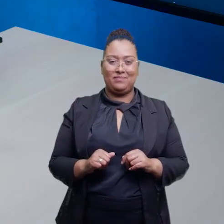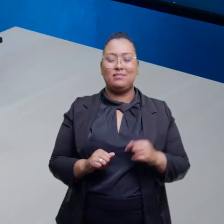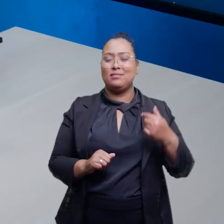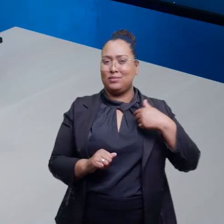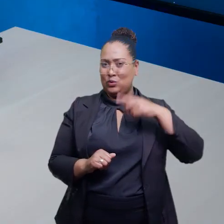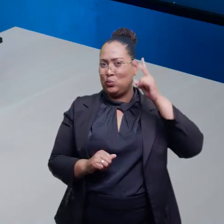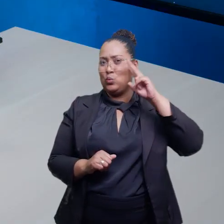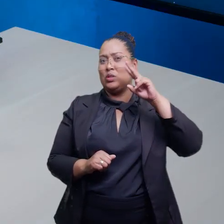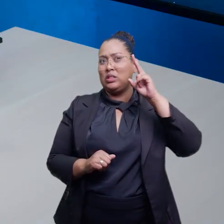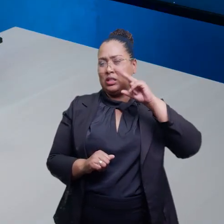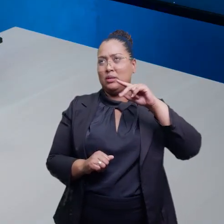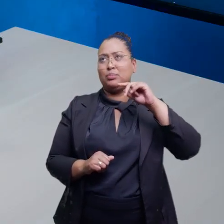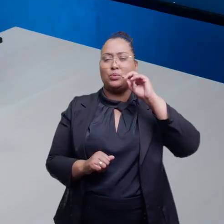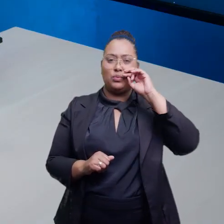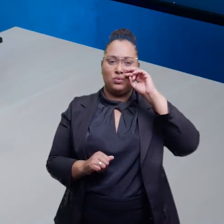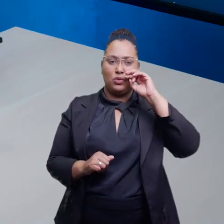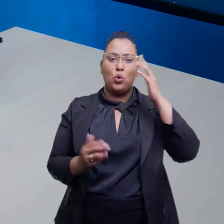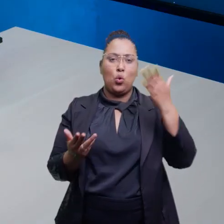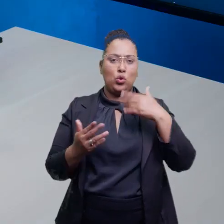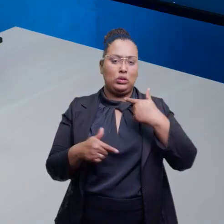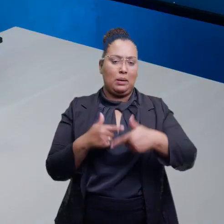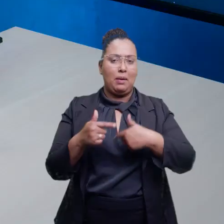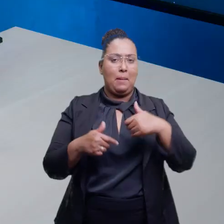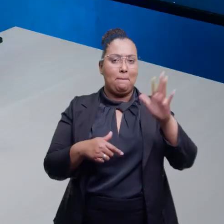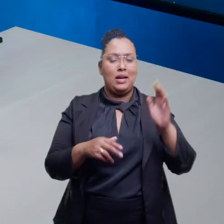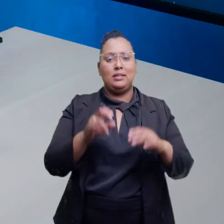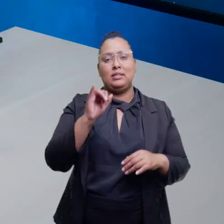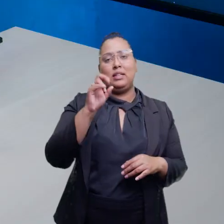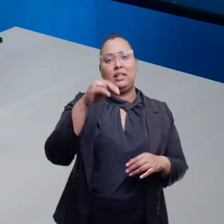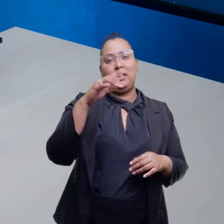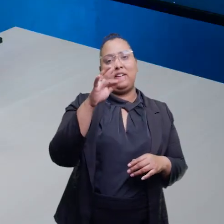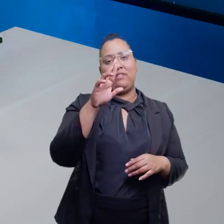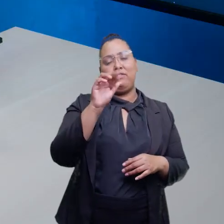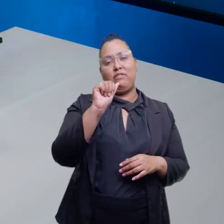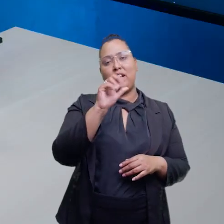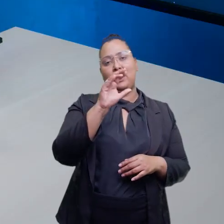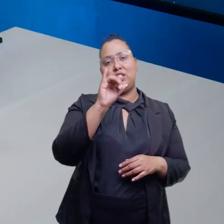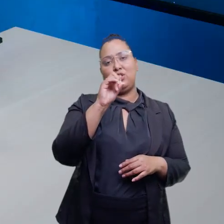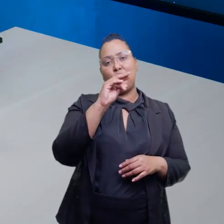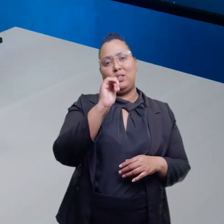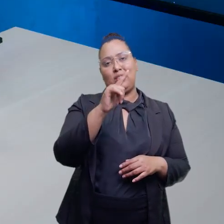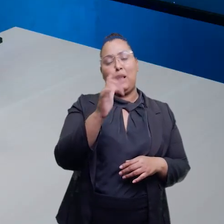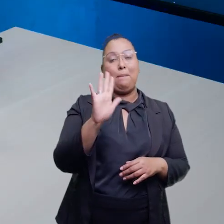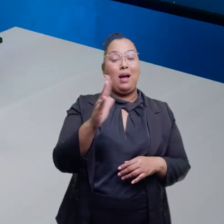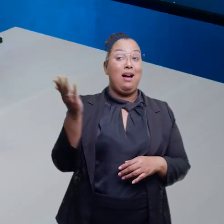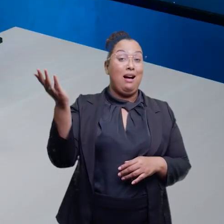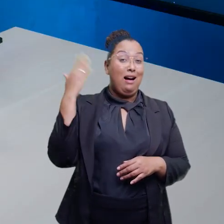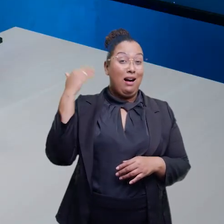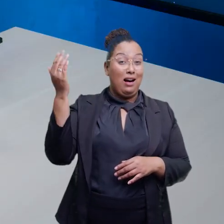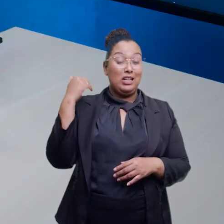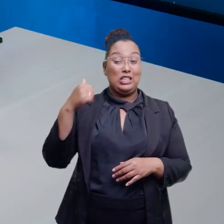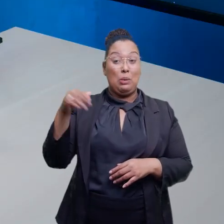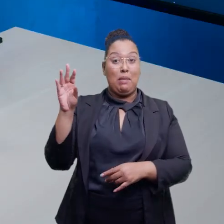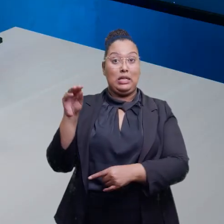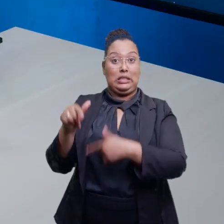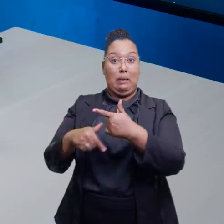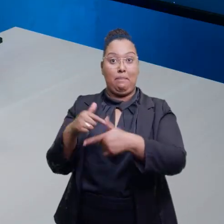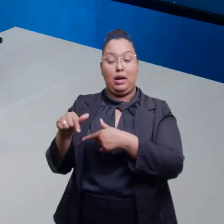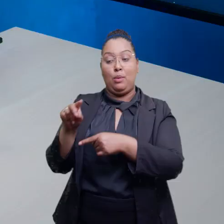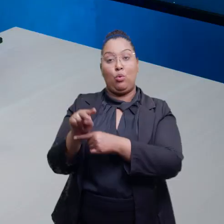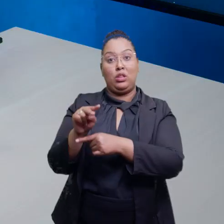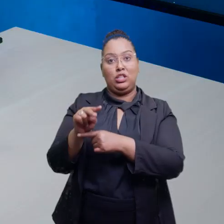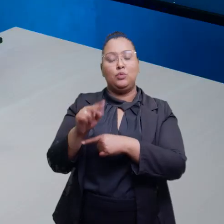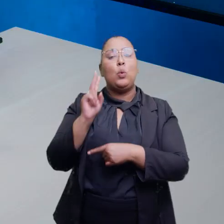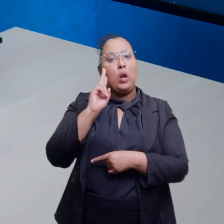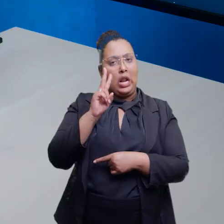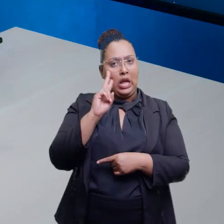Eu me lembro muito, hoje eu atuo mais no infracional, né? Mas quando eu estava no protetivo, no cível, e eu